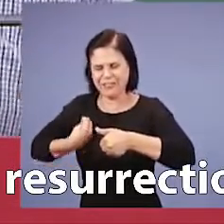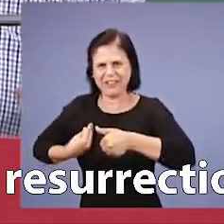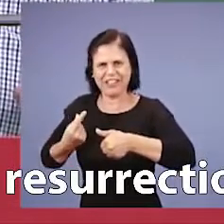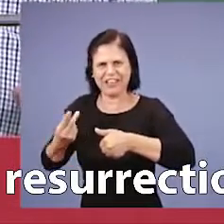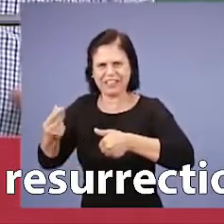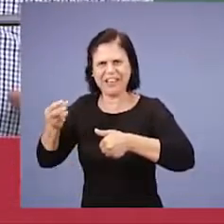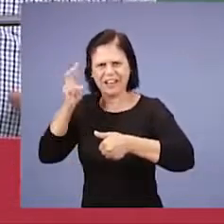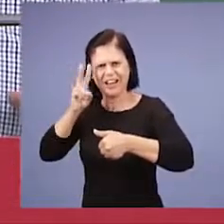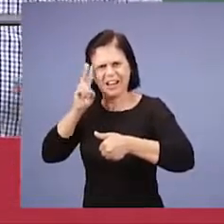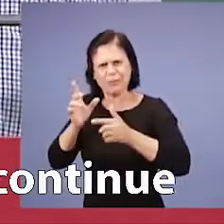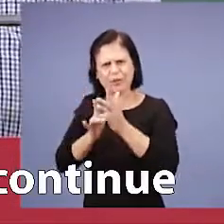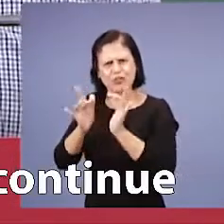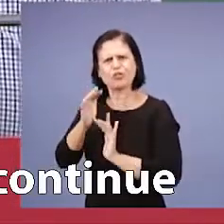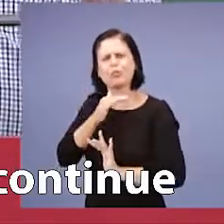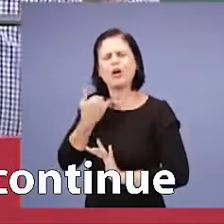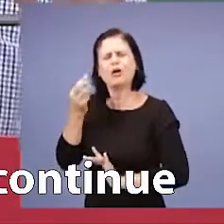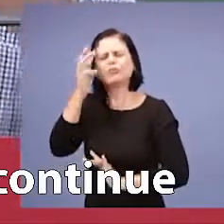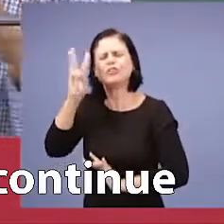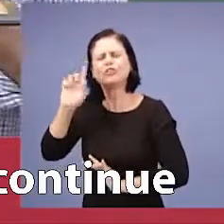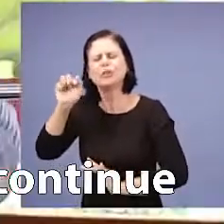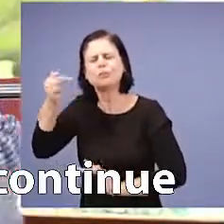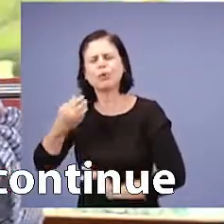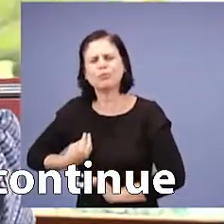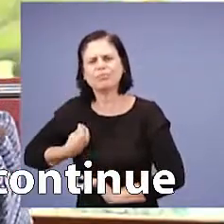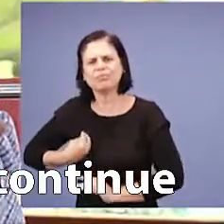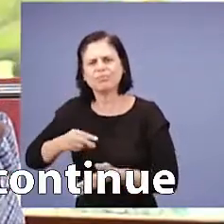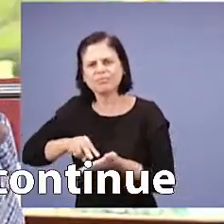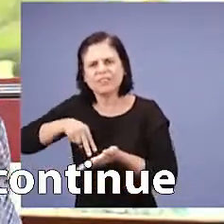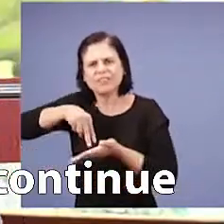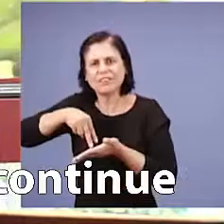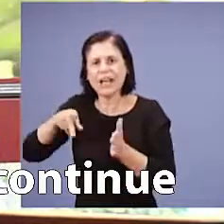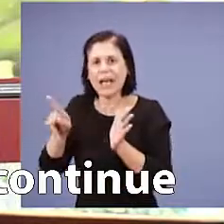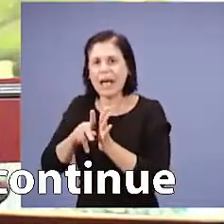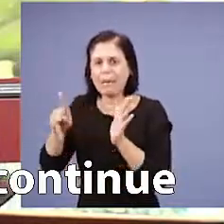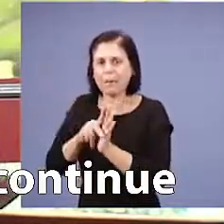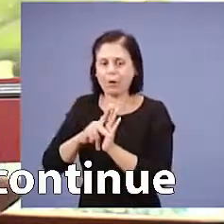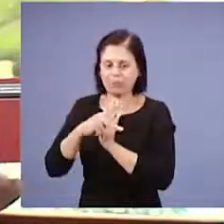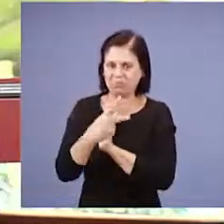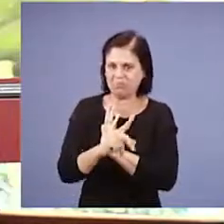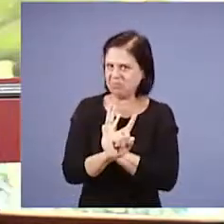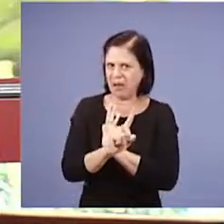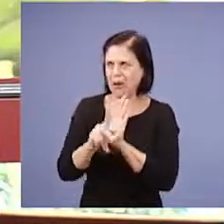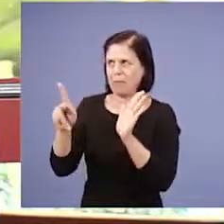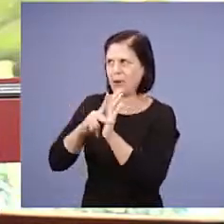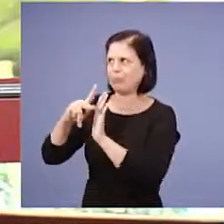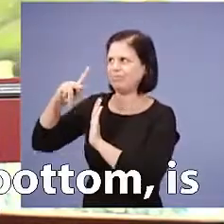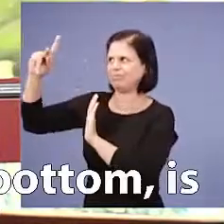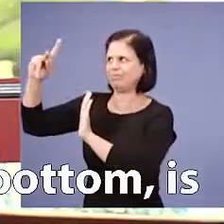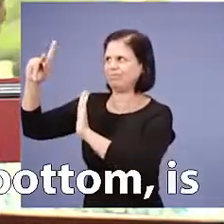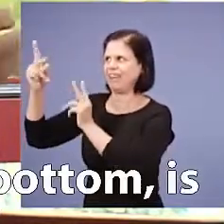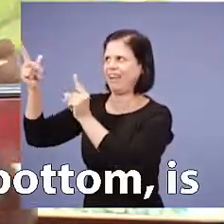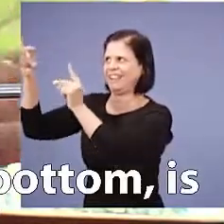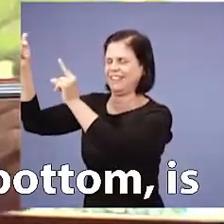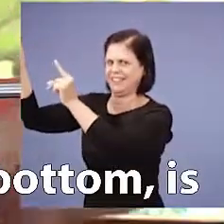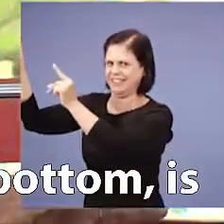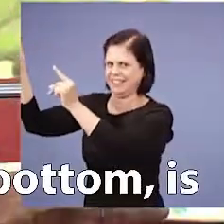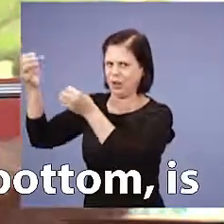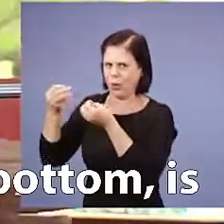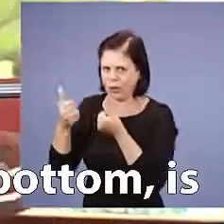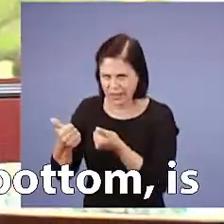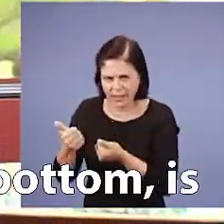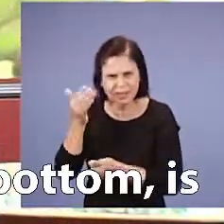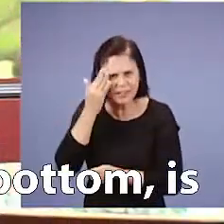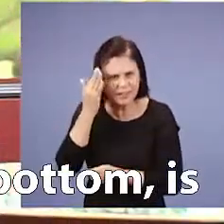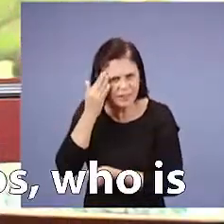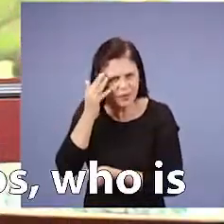levou jesus a ressurreição então é algo que não é do homem vamos continuar nós vamos falando no verbo